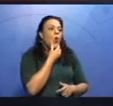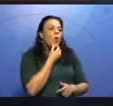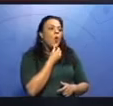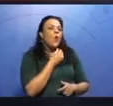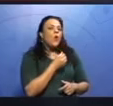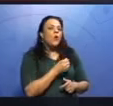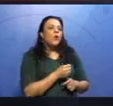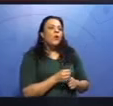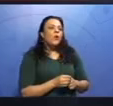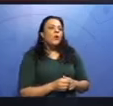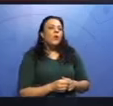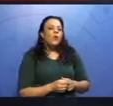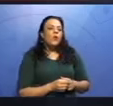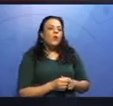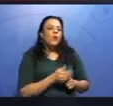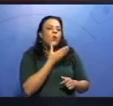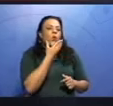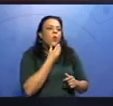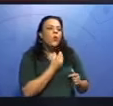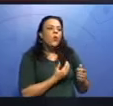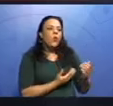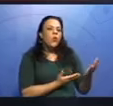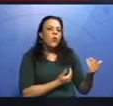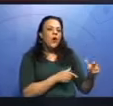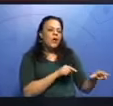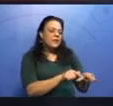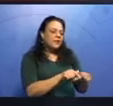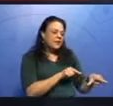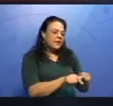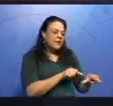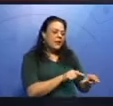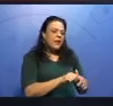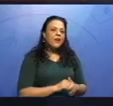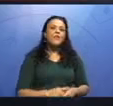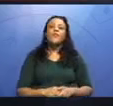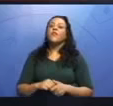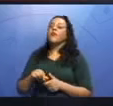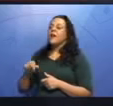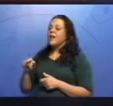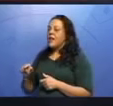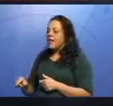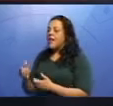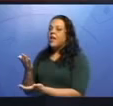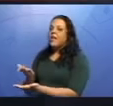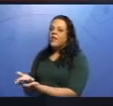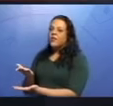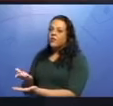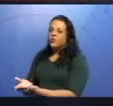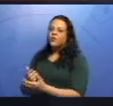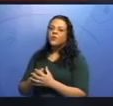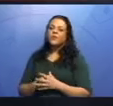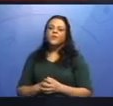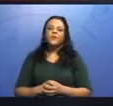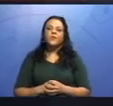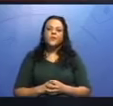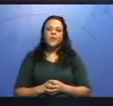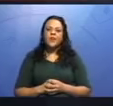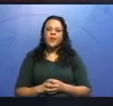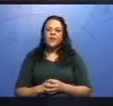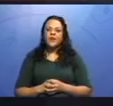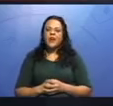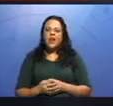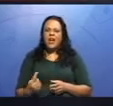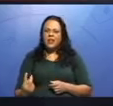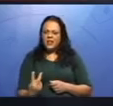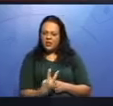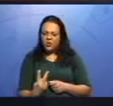Sempre uma oposição. A conjunção adversativa expressa basicamente uma relação de contraste